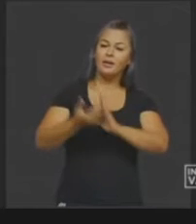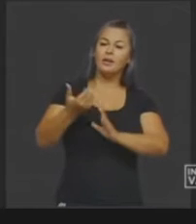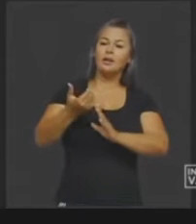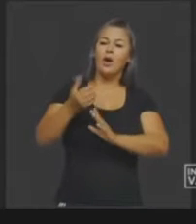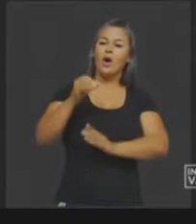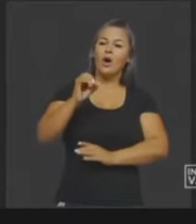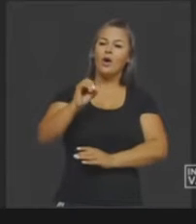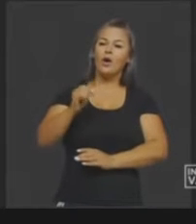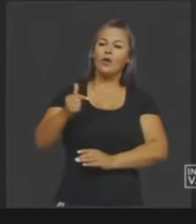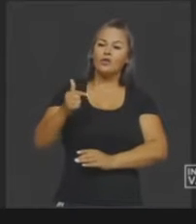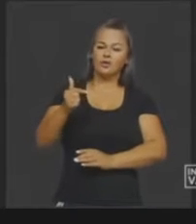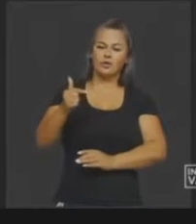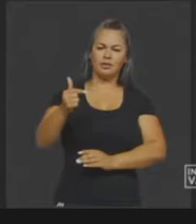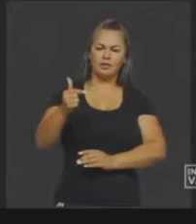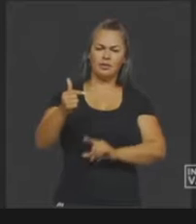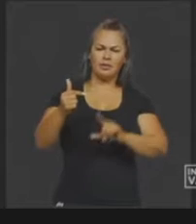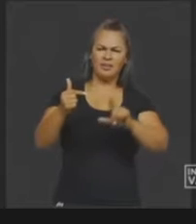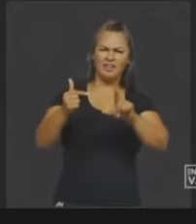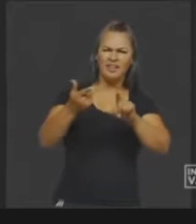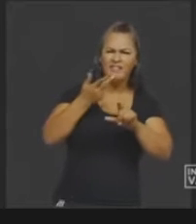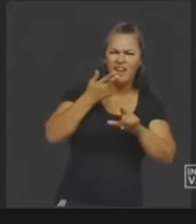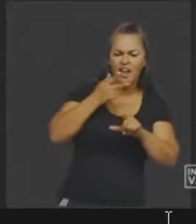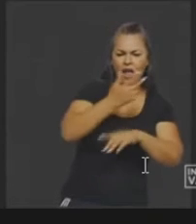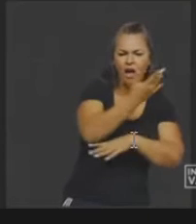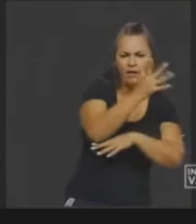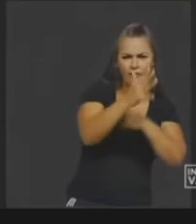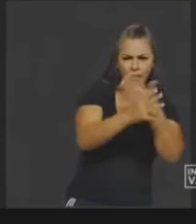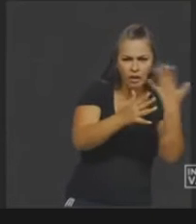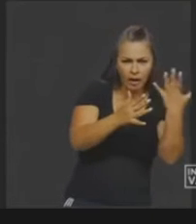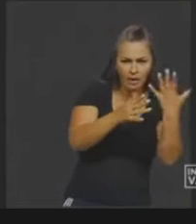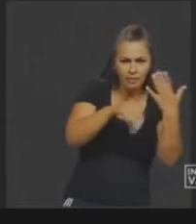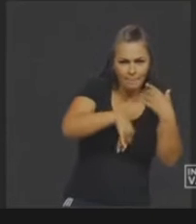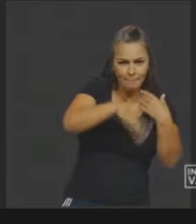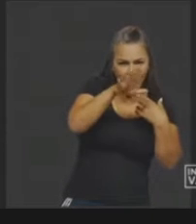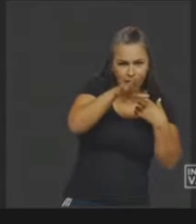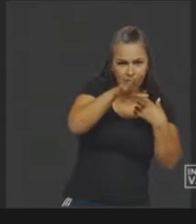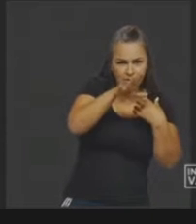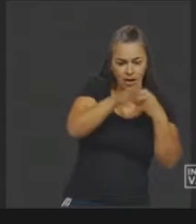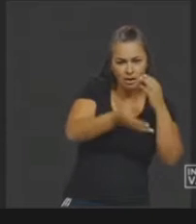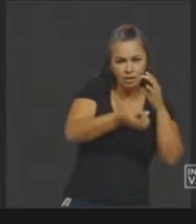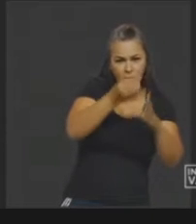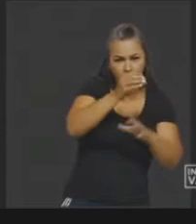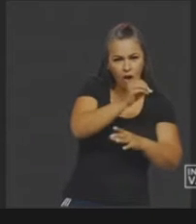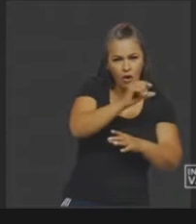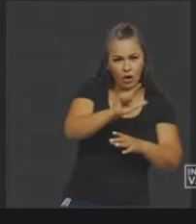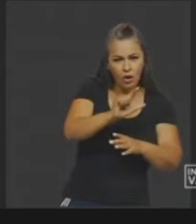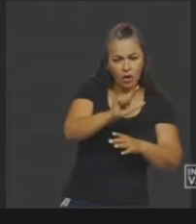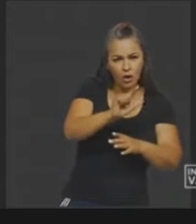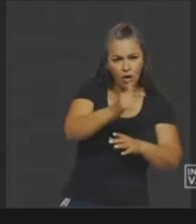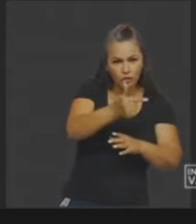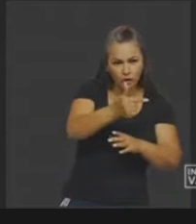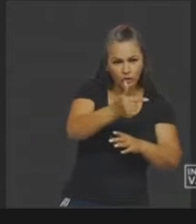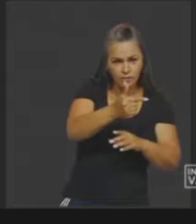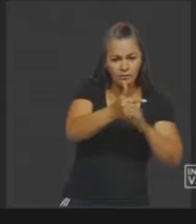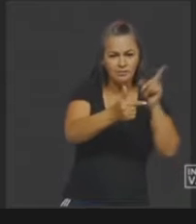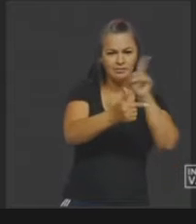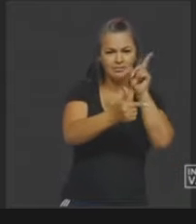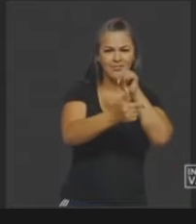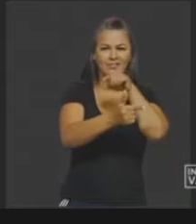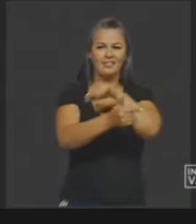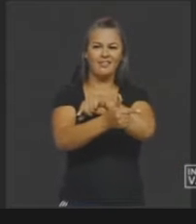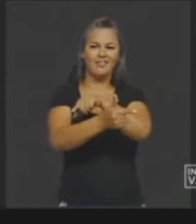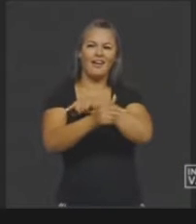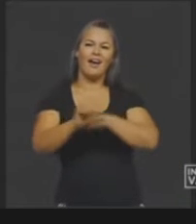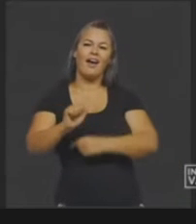o pulmão do mundo? Não. A floresta amazônica é importante? Mas o pulmão do mundo de verdade, acredite, são as algas.